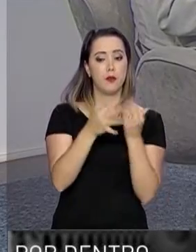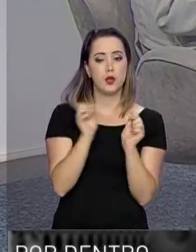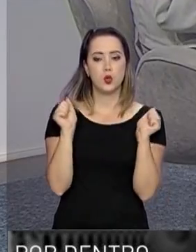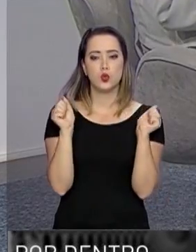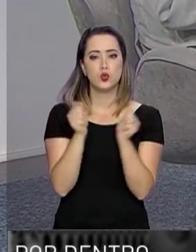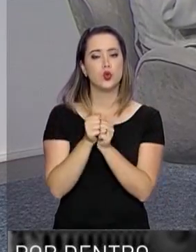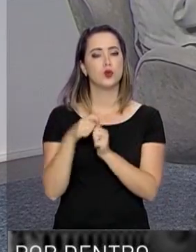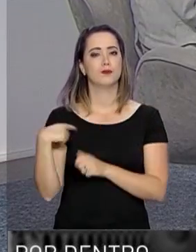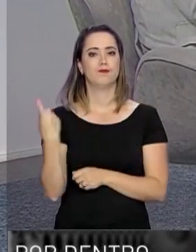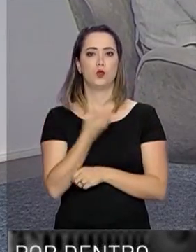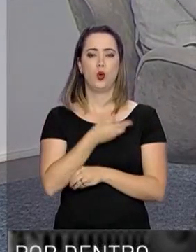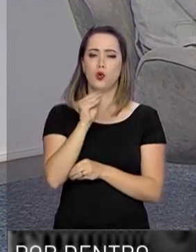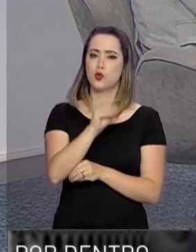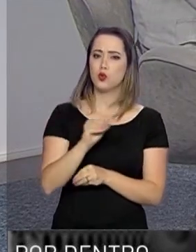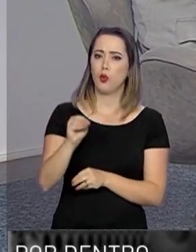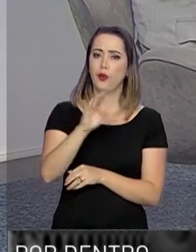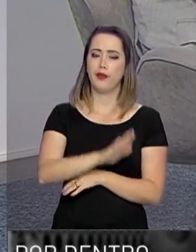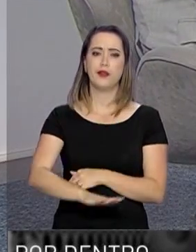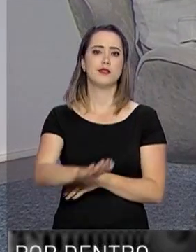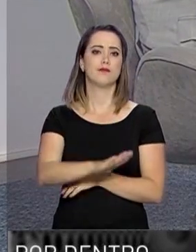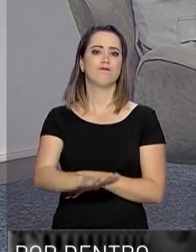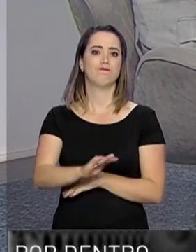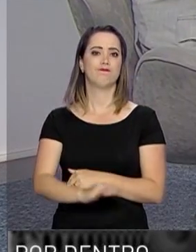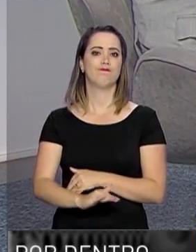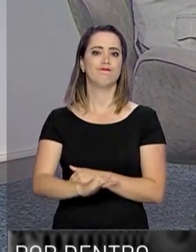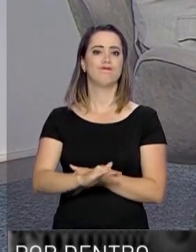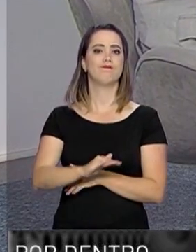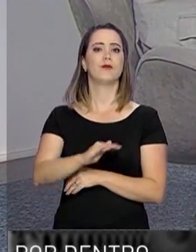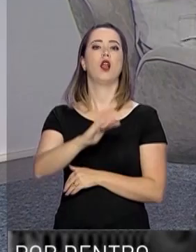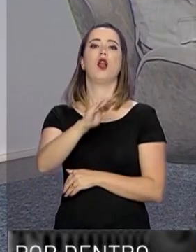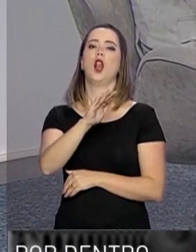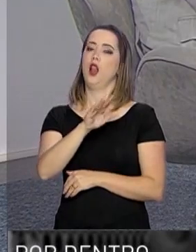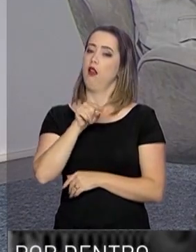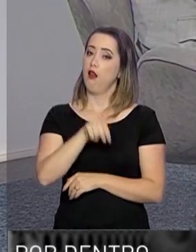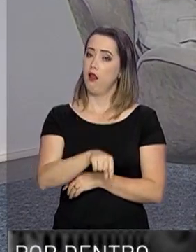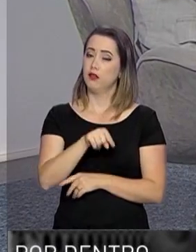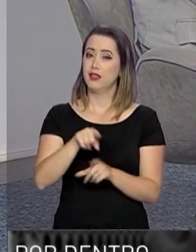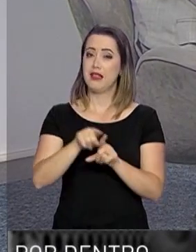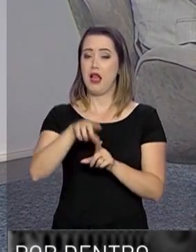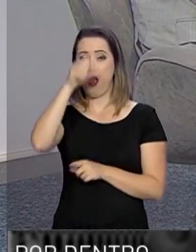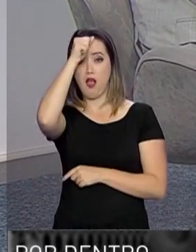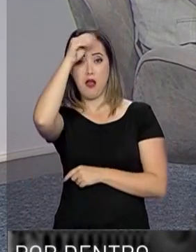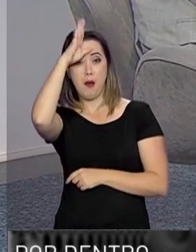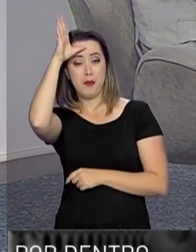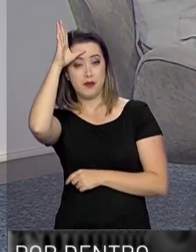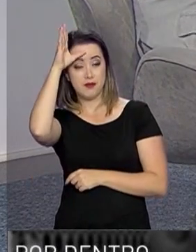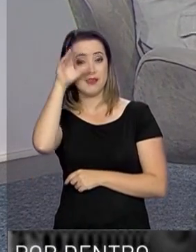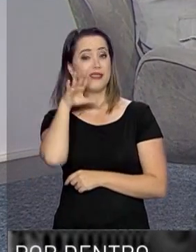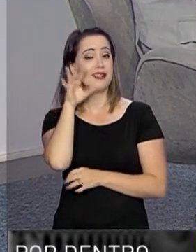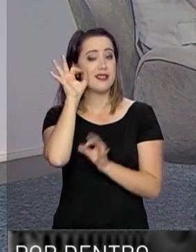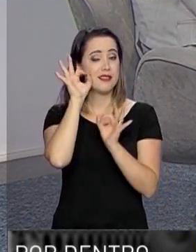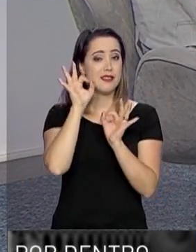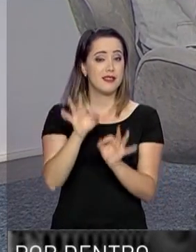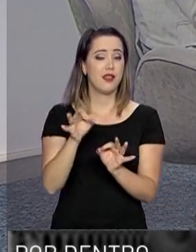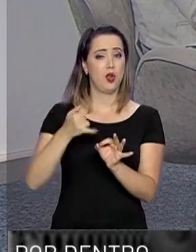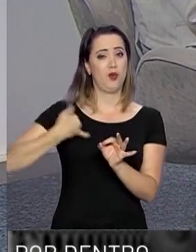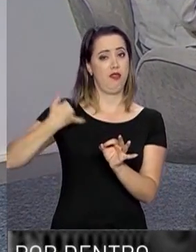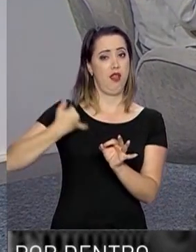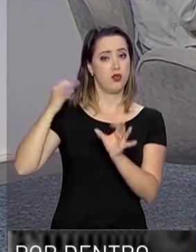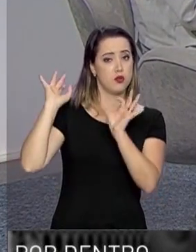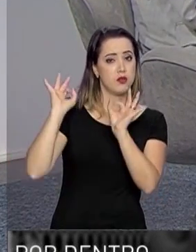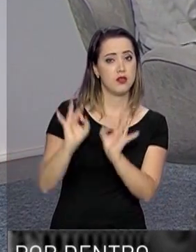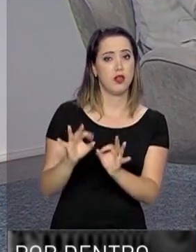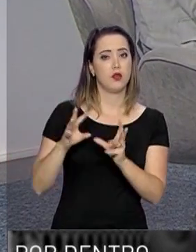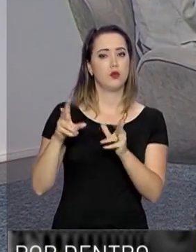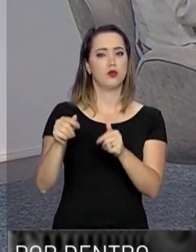todos nós. É cuidar lá das crianças, lá na educação infantil, alfabetizar na idade certa, alfabetizar todas as